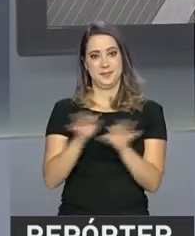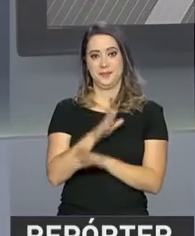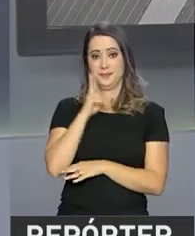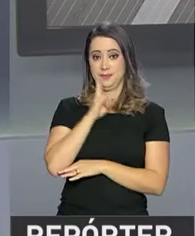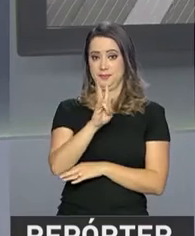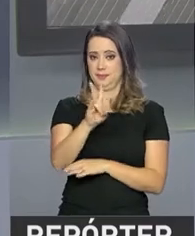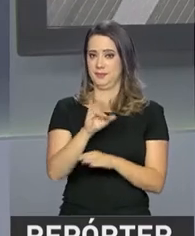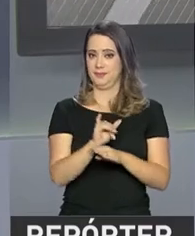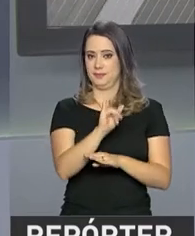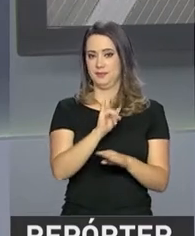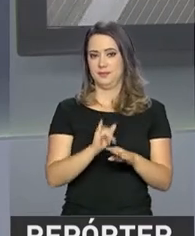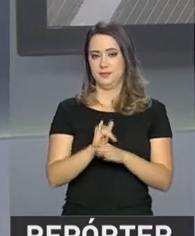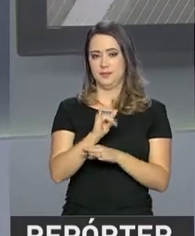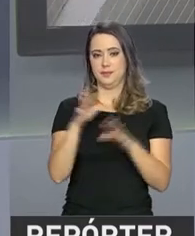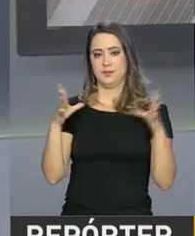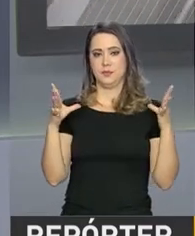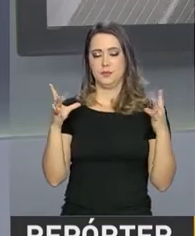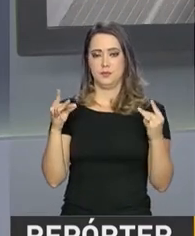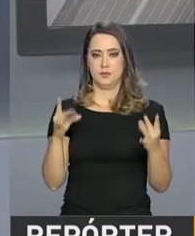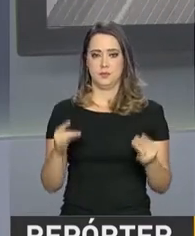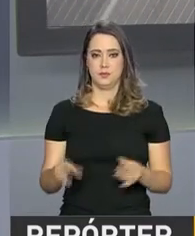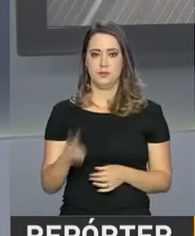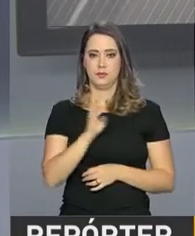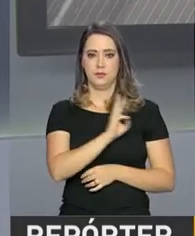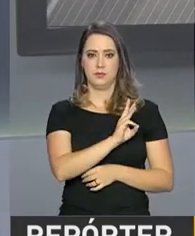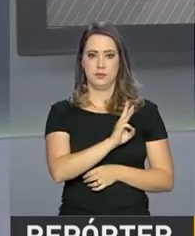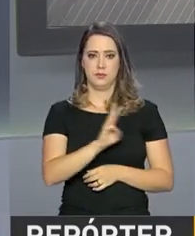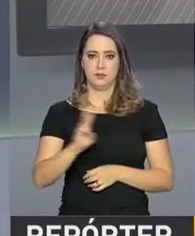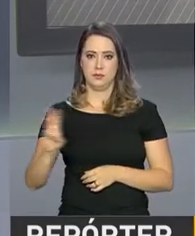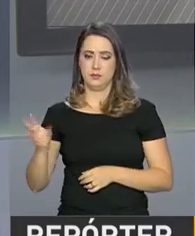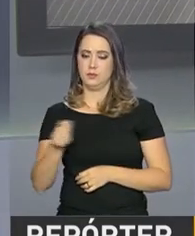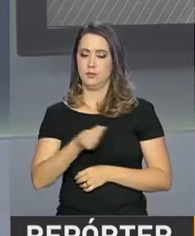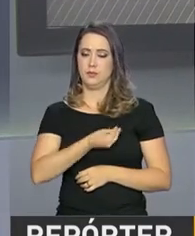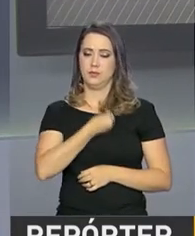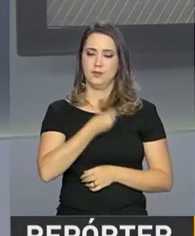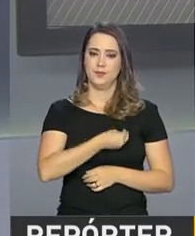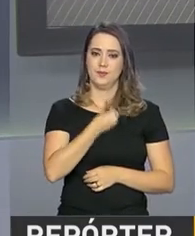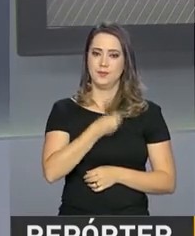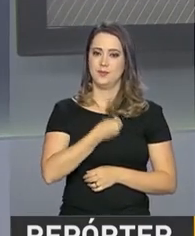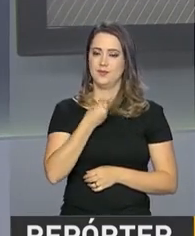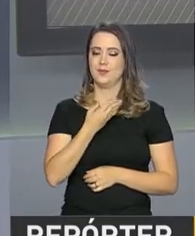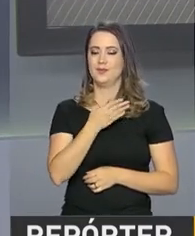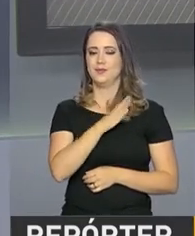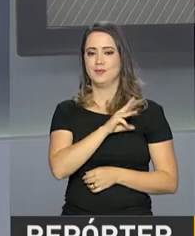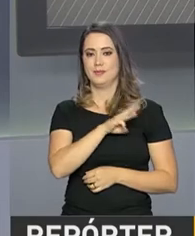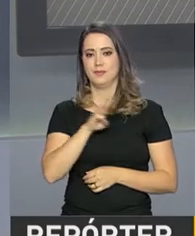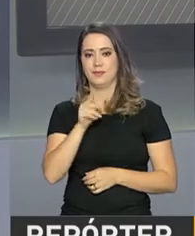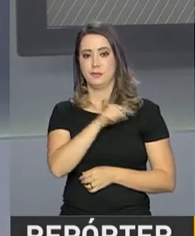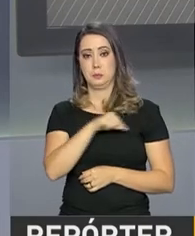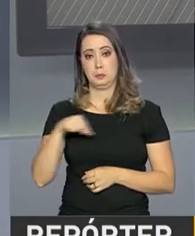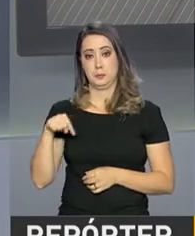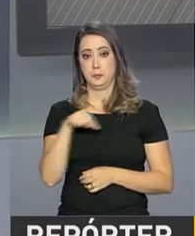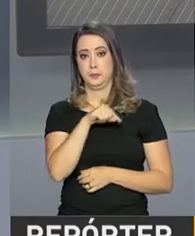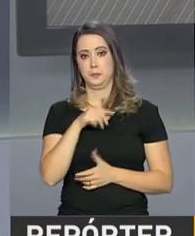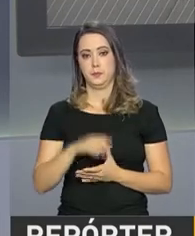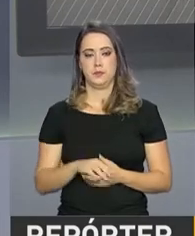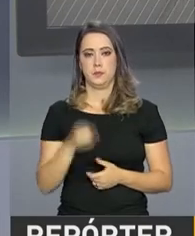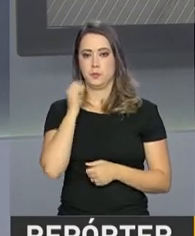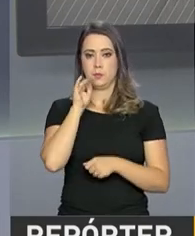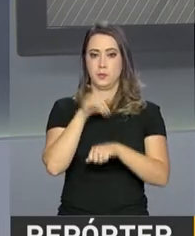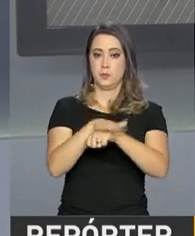pode rever as reportagens no YouTube e assistir toda a nossa programação ao vivo na página da NBR na internet.